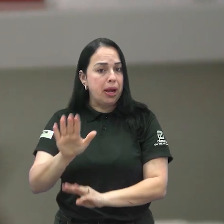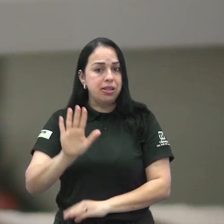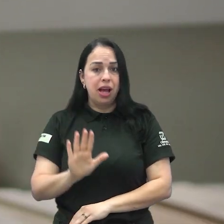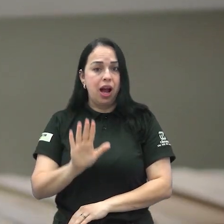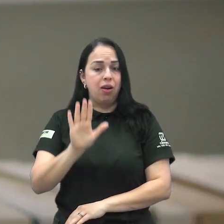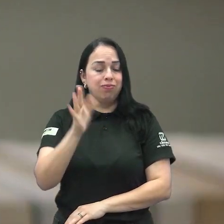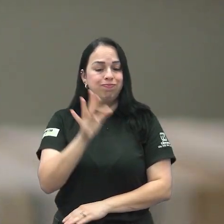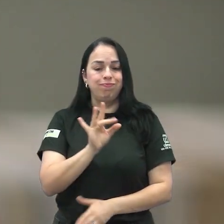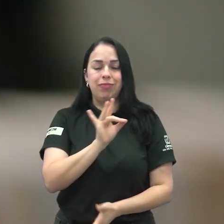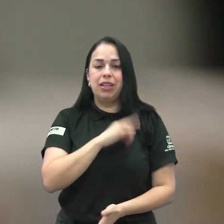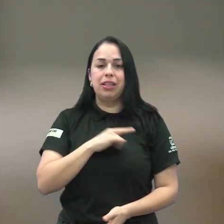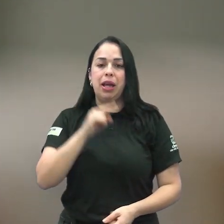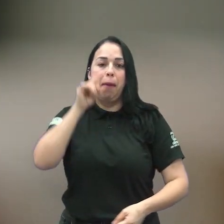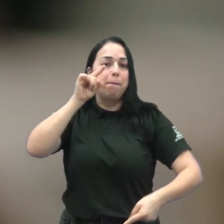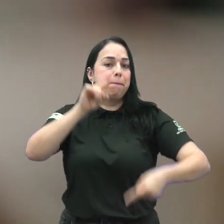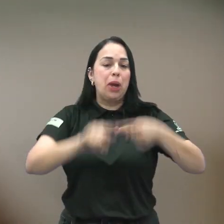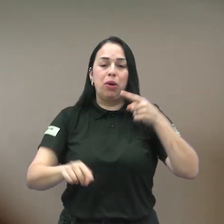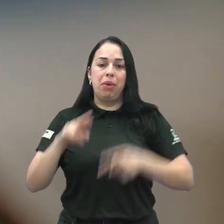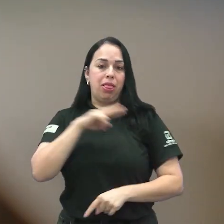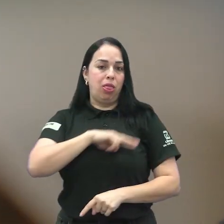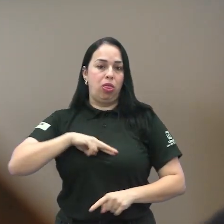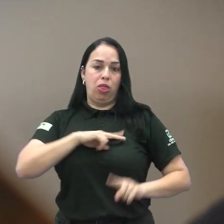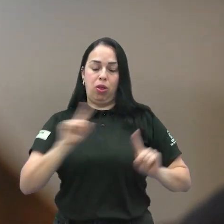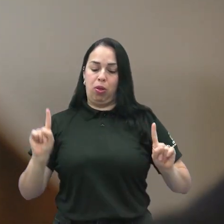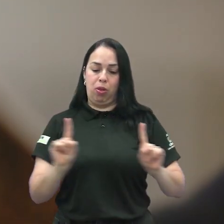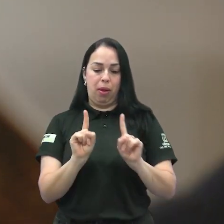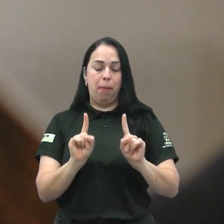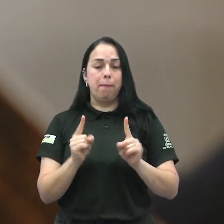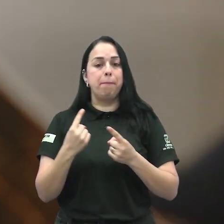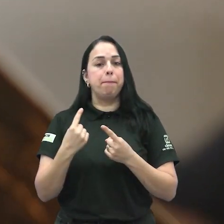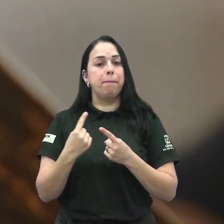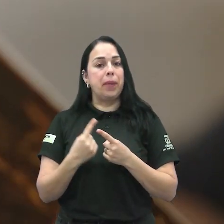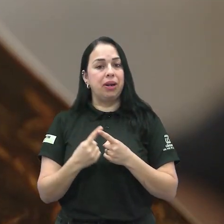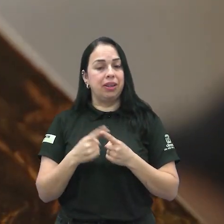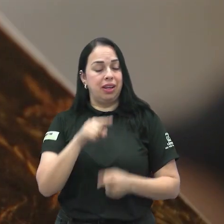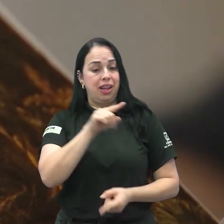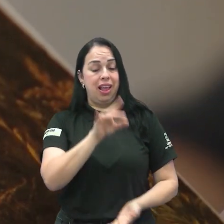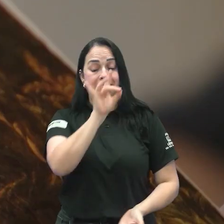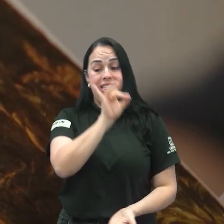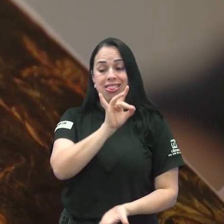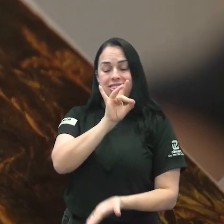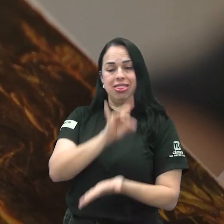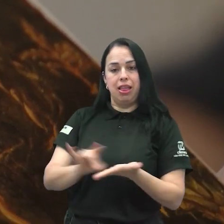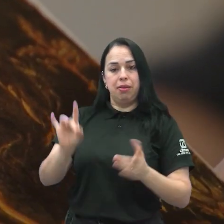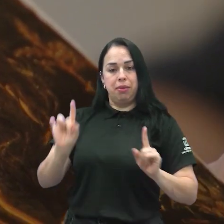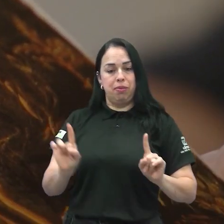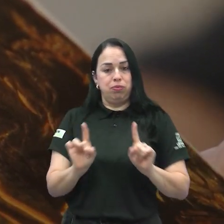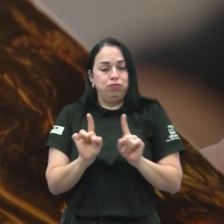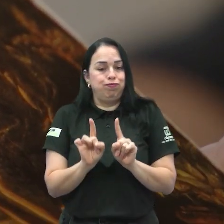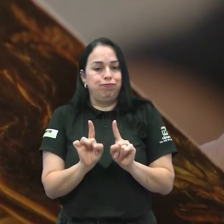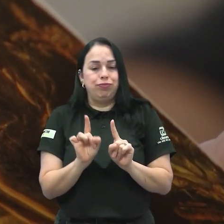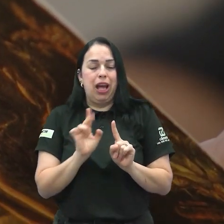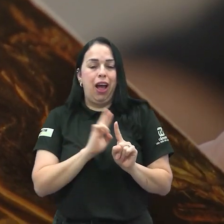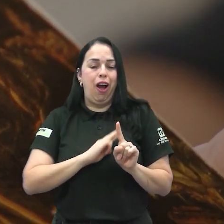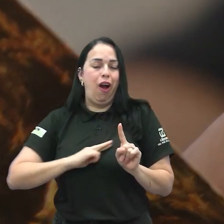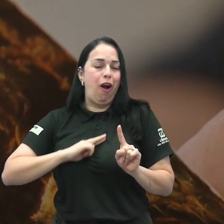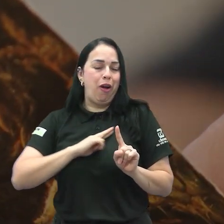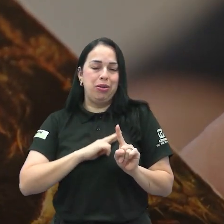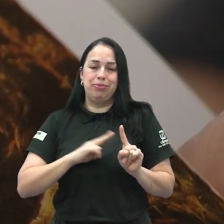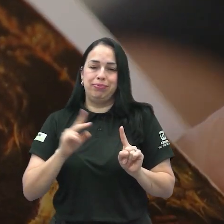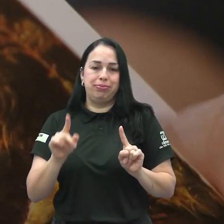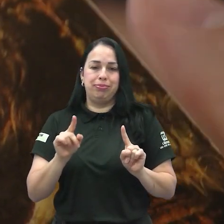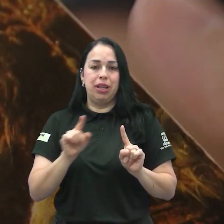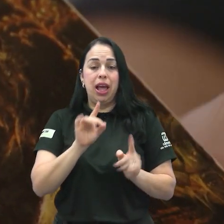proibido. Iracema é filha do pajé. Martim é aliado dos pitanguaras, inimigos dos